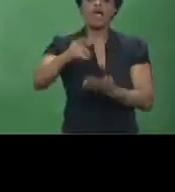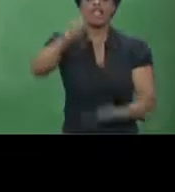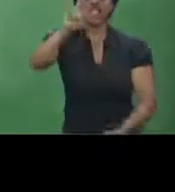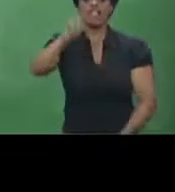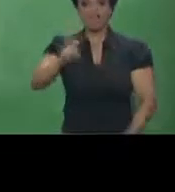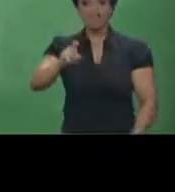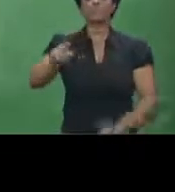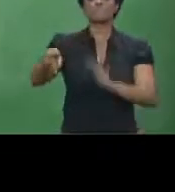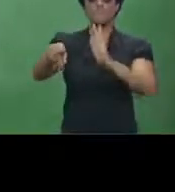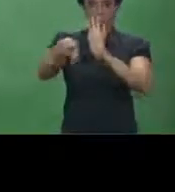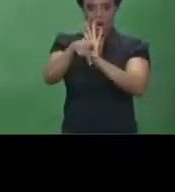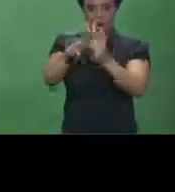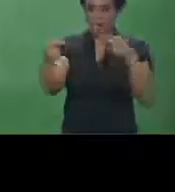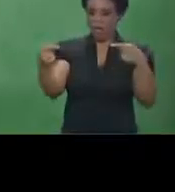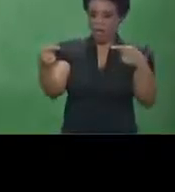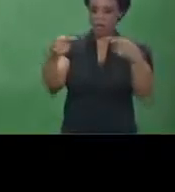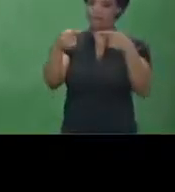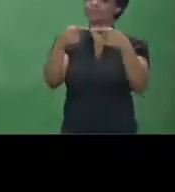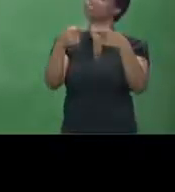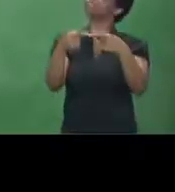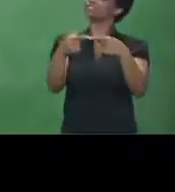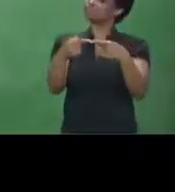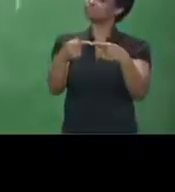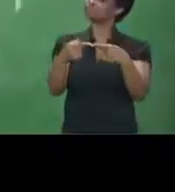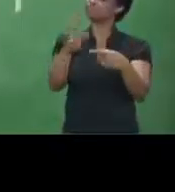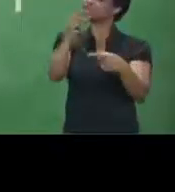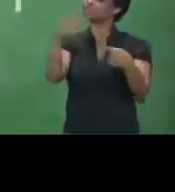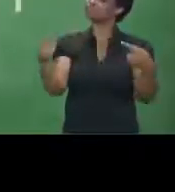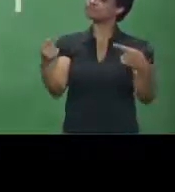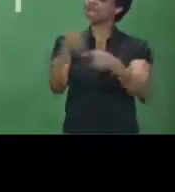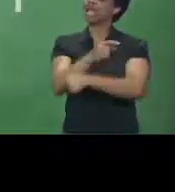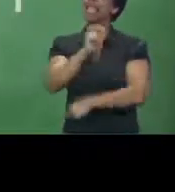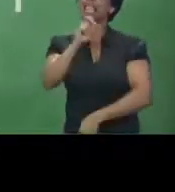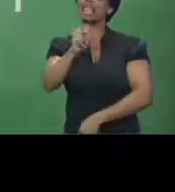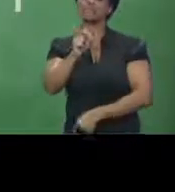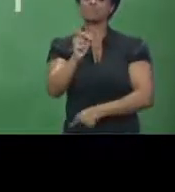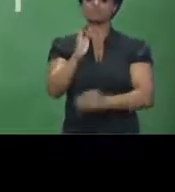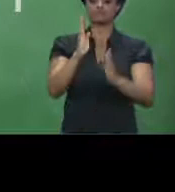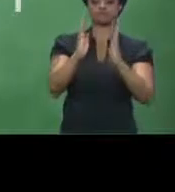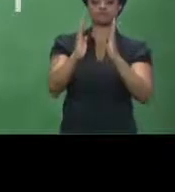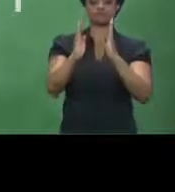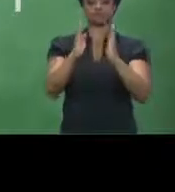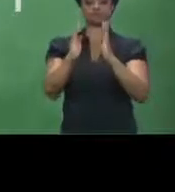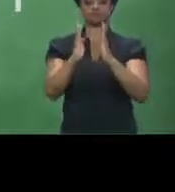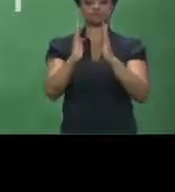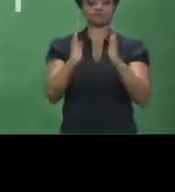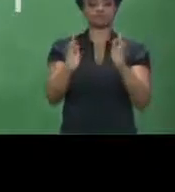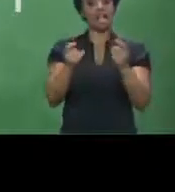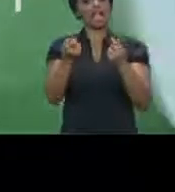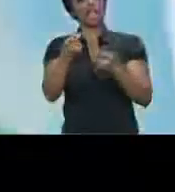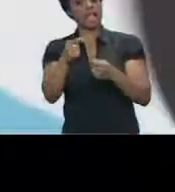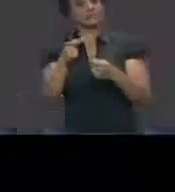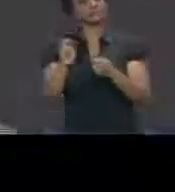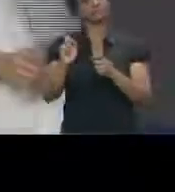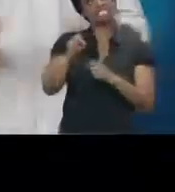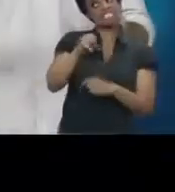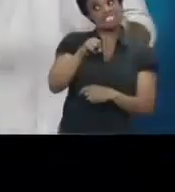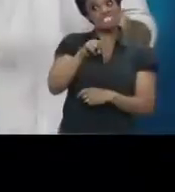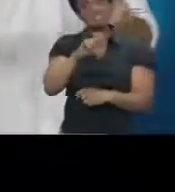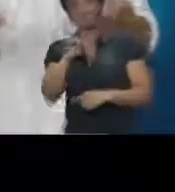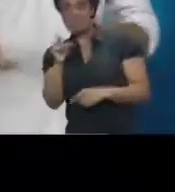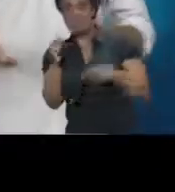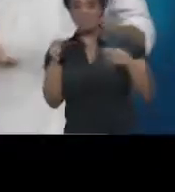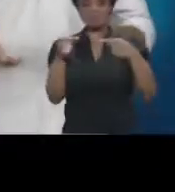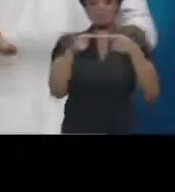considerada absolutamente convergente. Caso contrário, a série será considerada condicionalmente convergente.